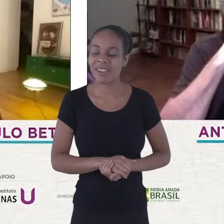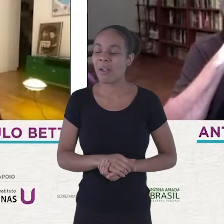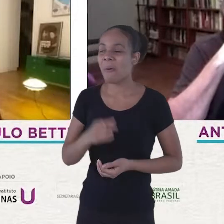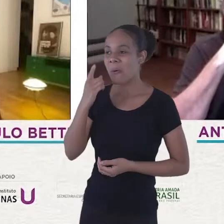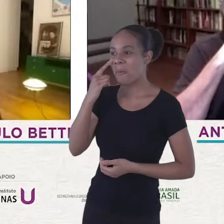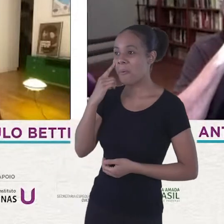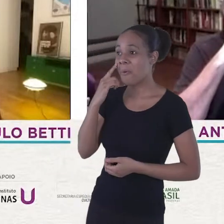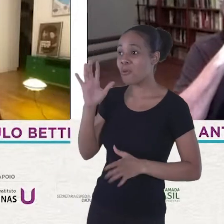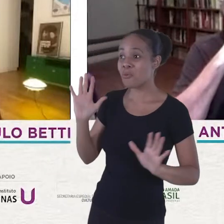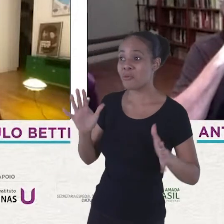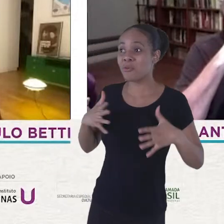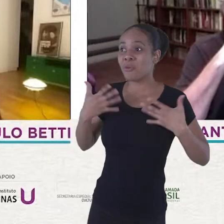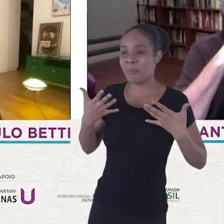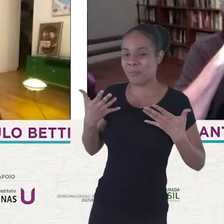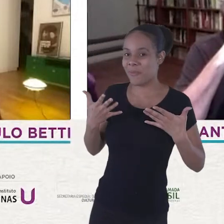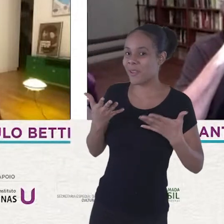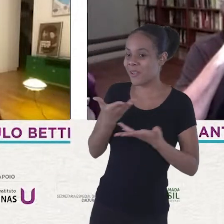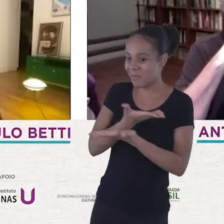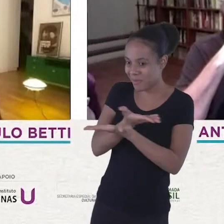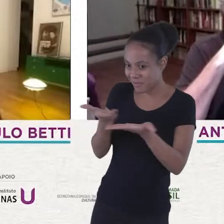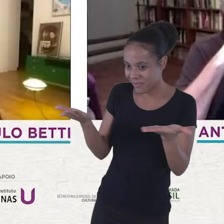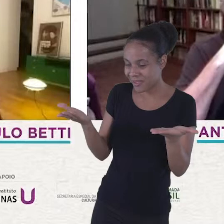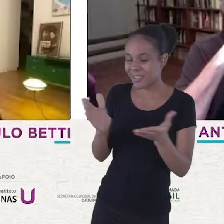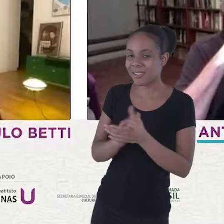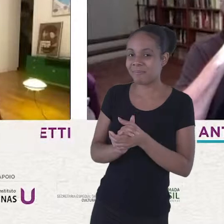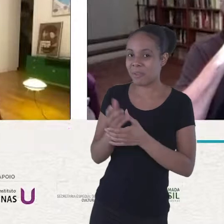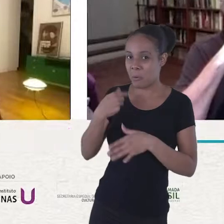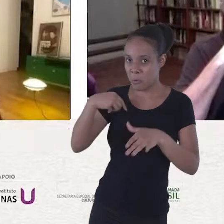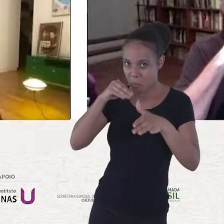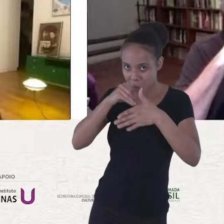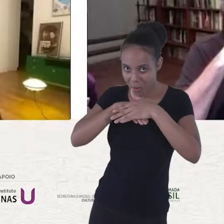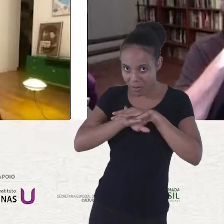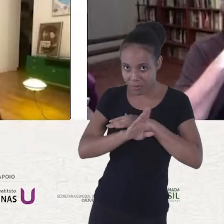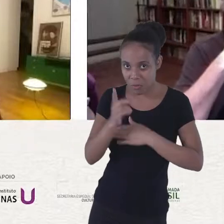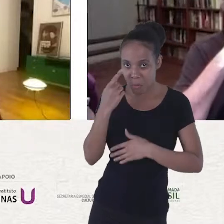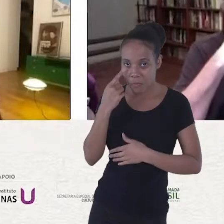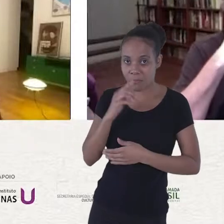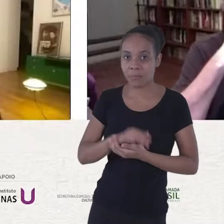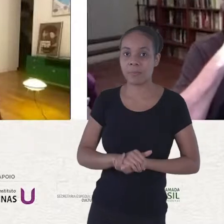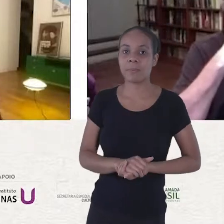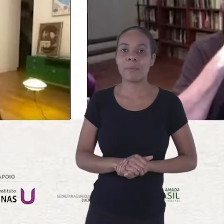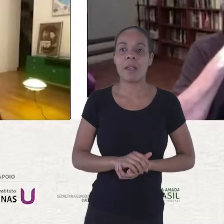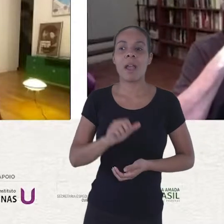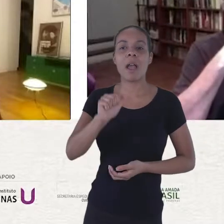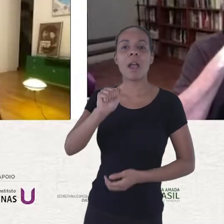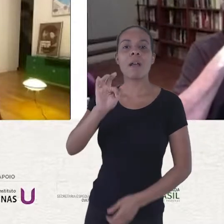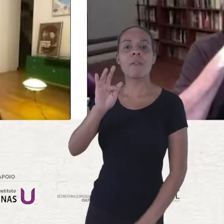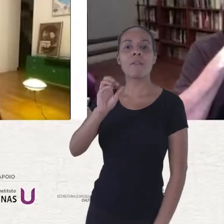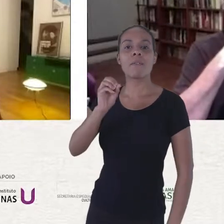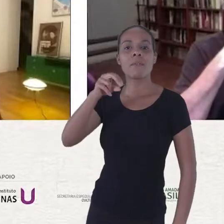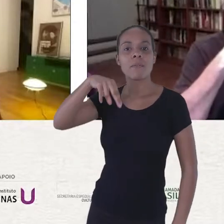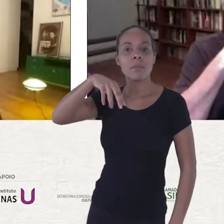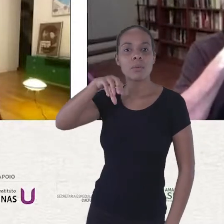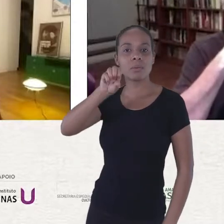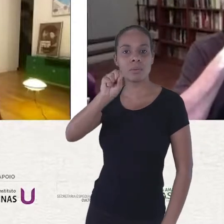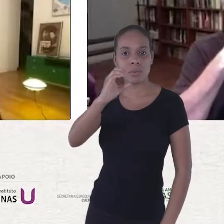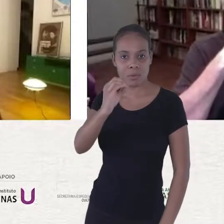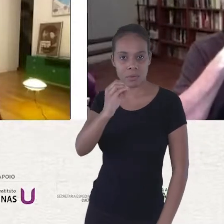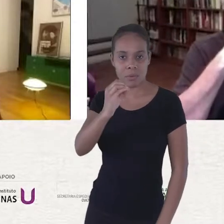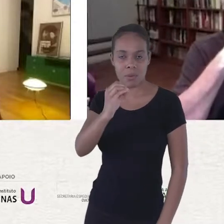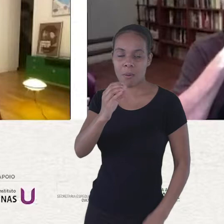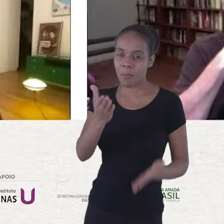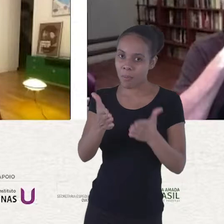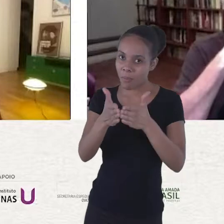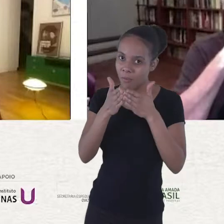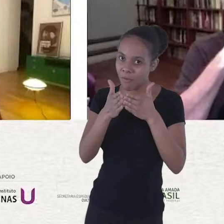ser na hora certa. Afonso, faça uma surpresa para o Stepan. Ele me mandou o livro, mas